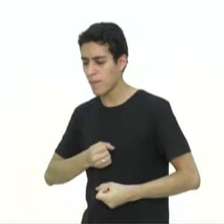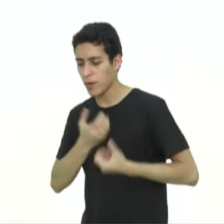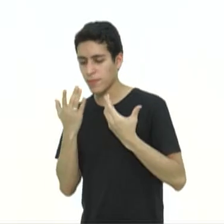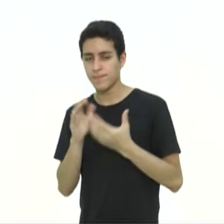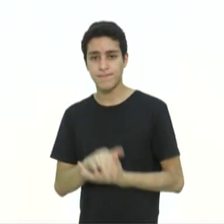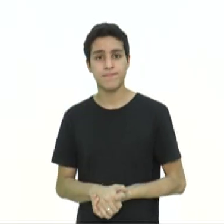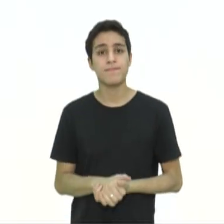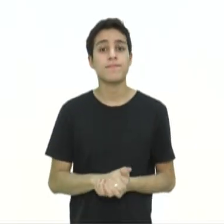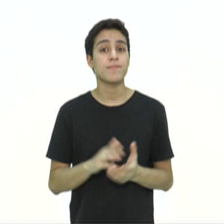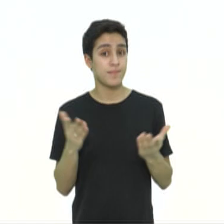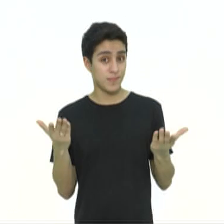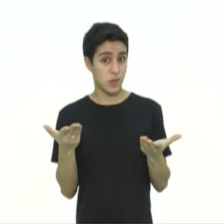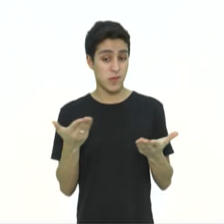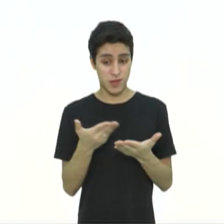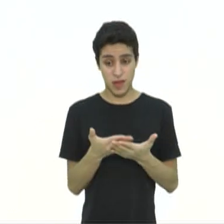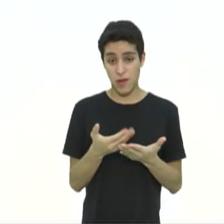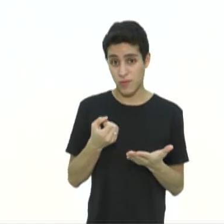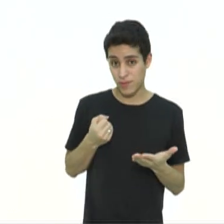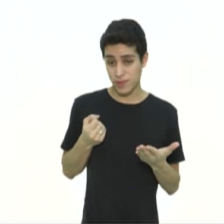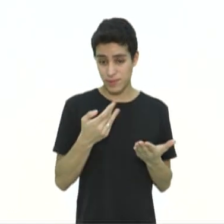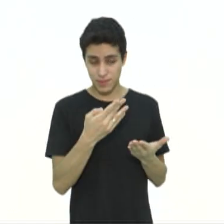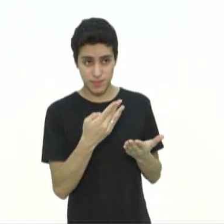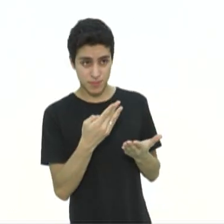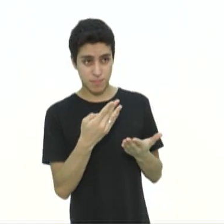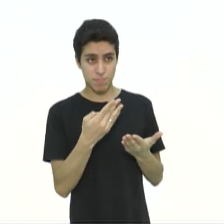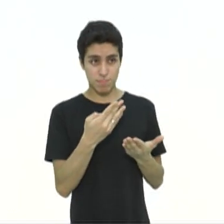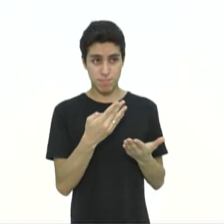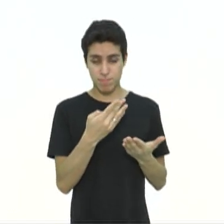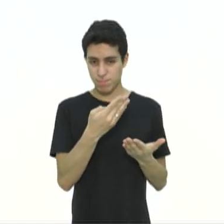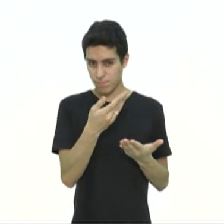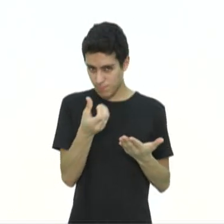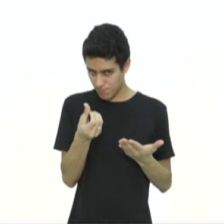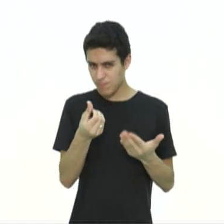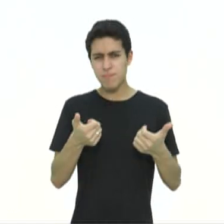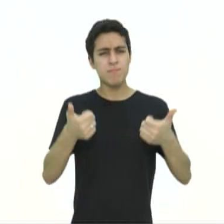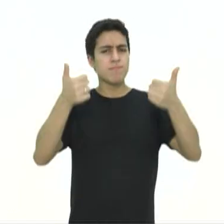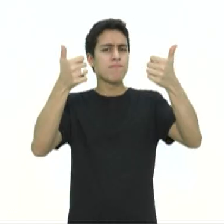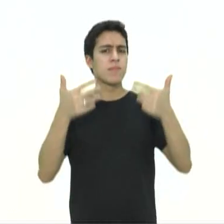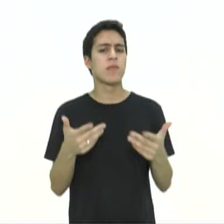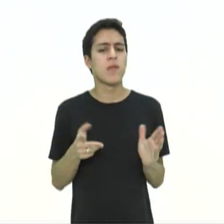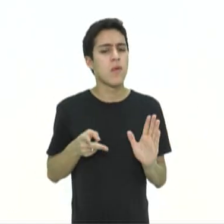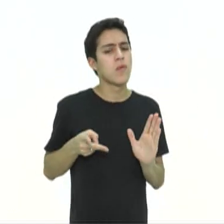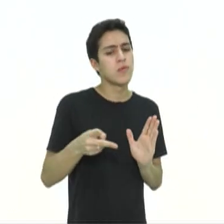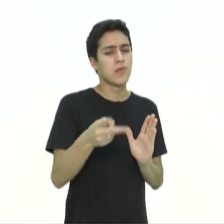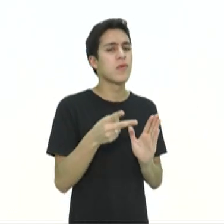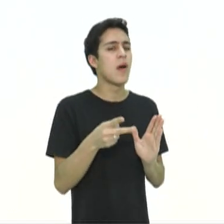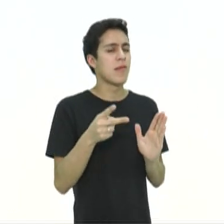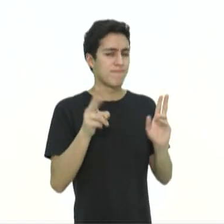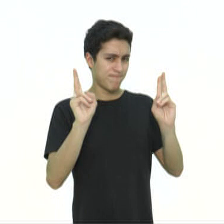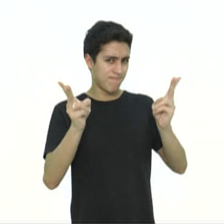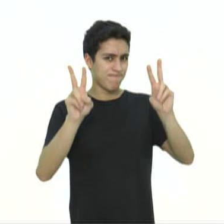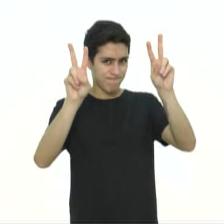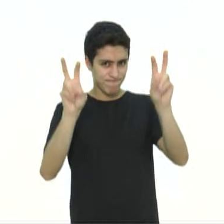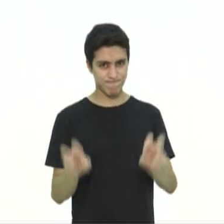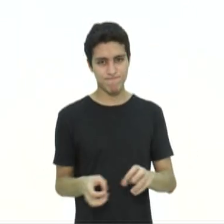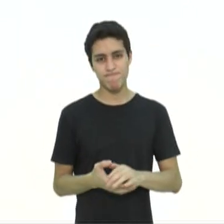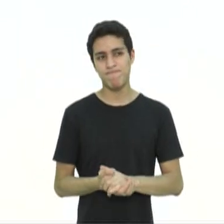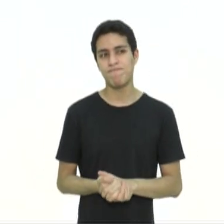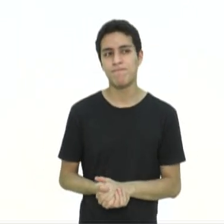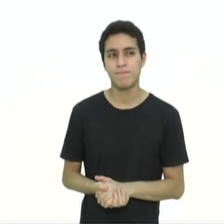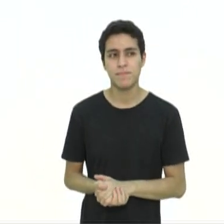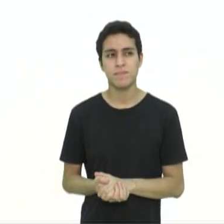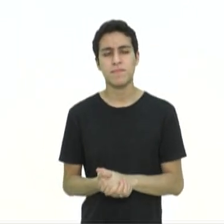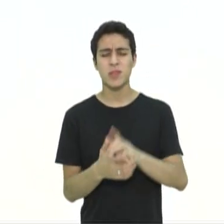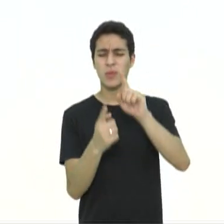hoje, nossa aula de número 46, vamos dar continuidade ao Platão contra os poetas.